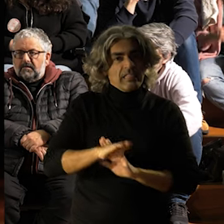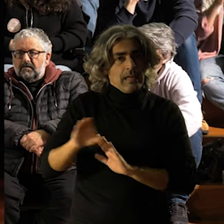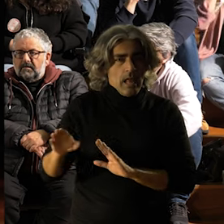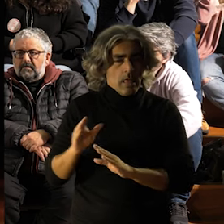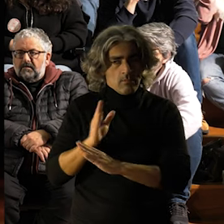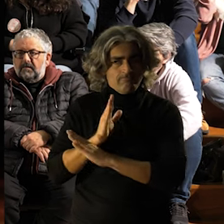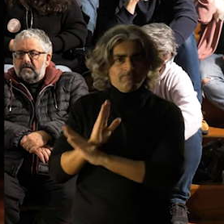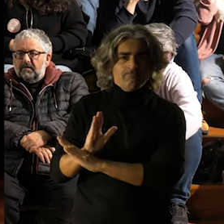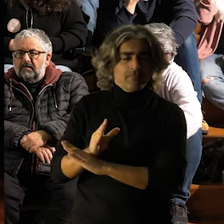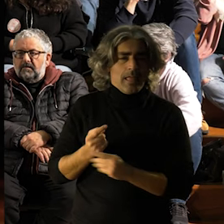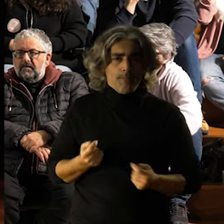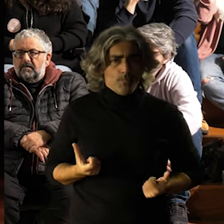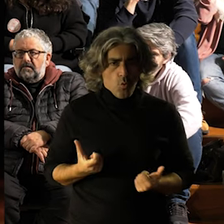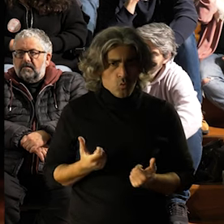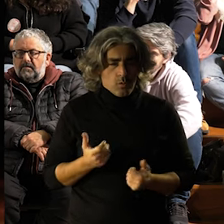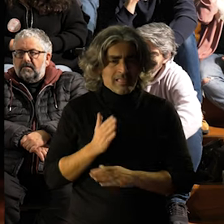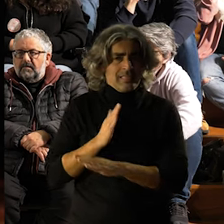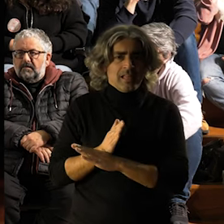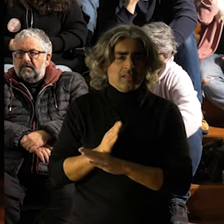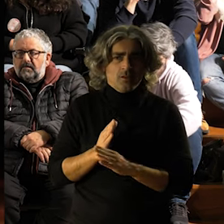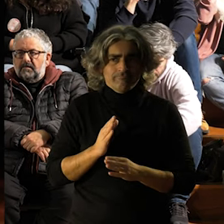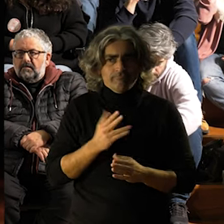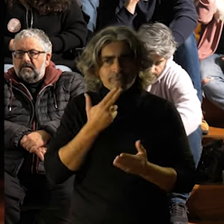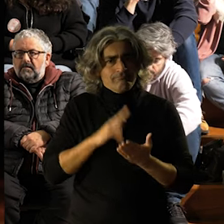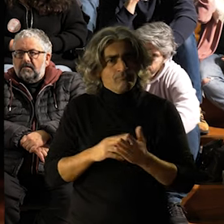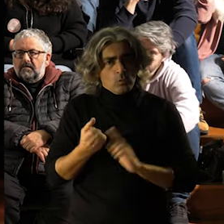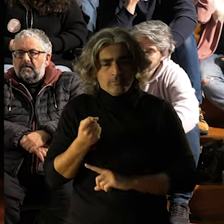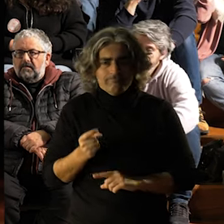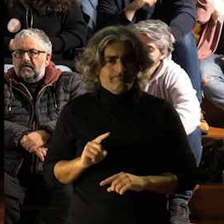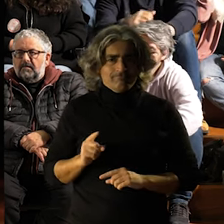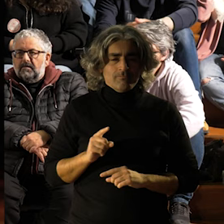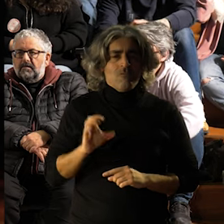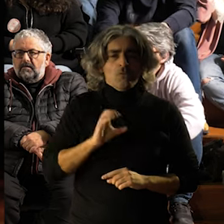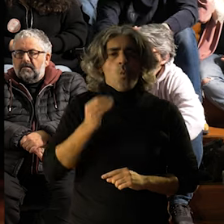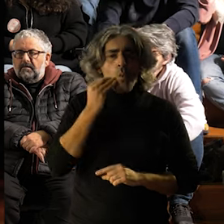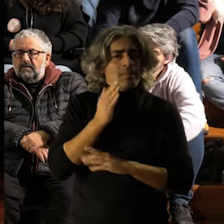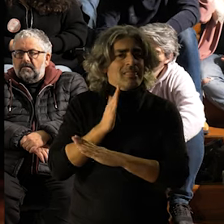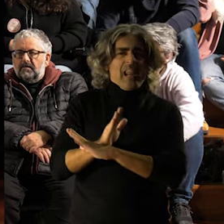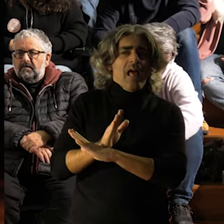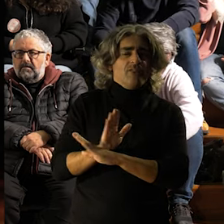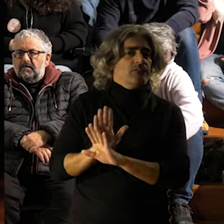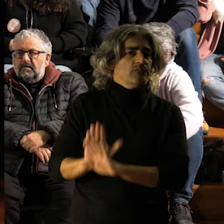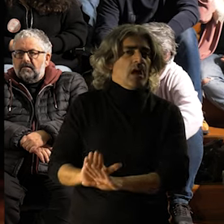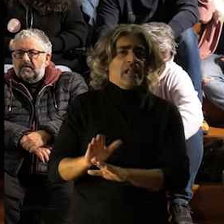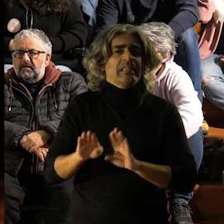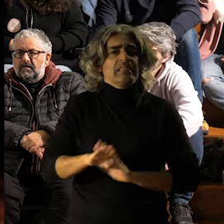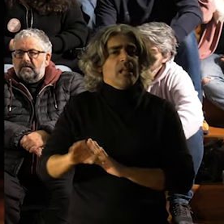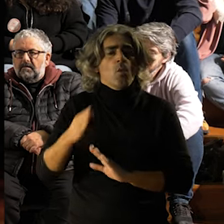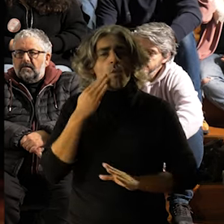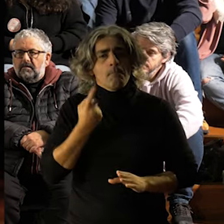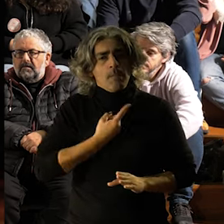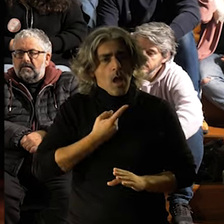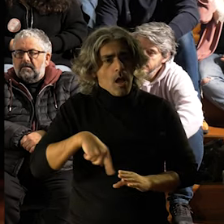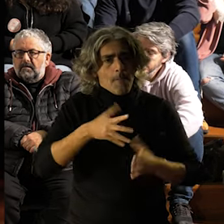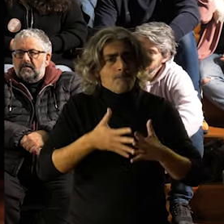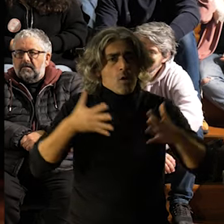é pouco, é muito pouco e não trava direita nenhuma. A forma de travar a direita é ter uma maioria que responda